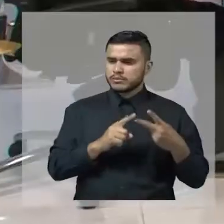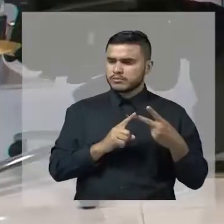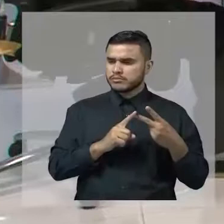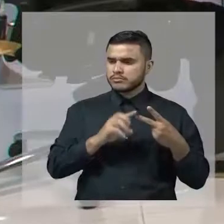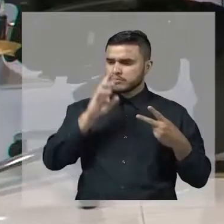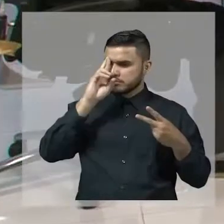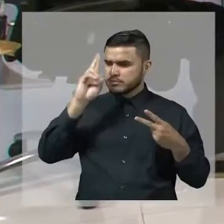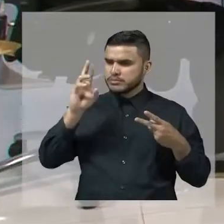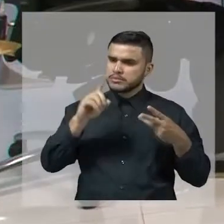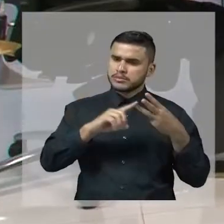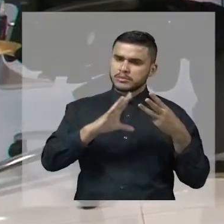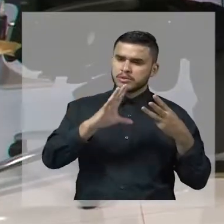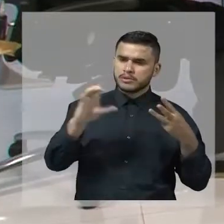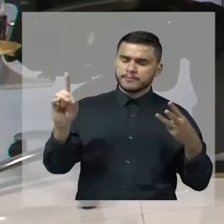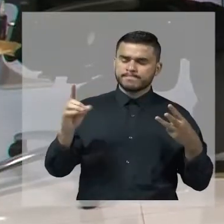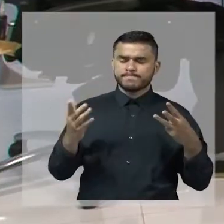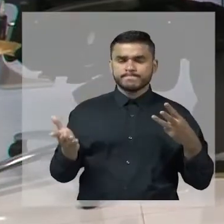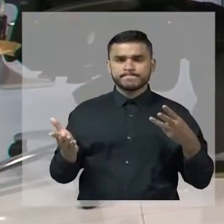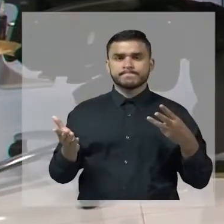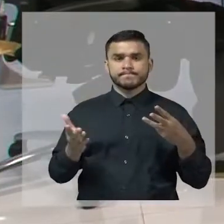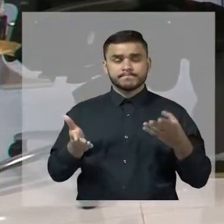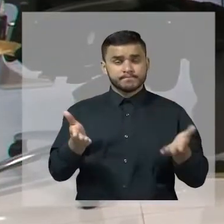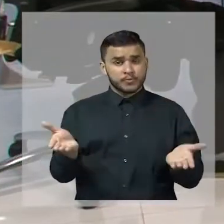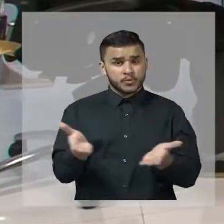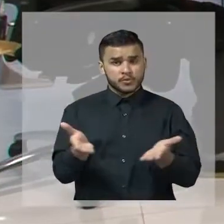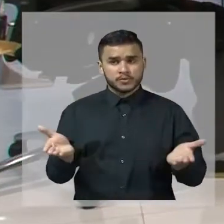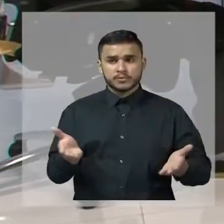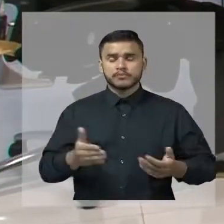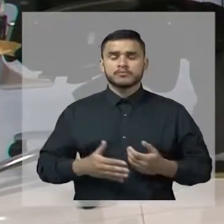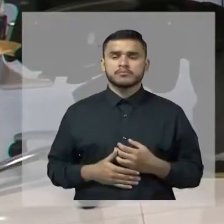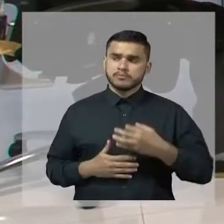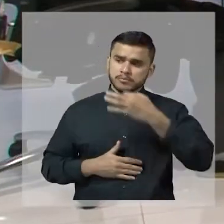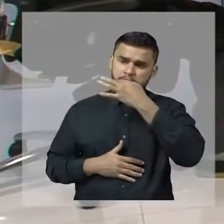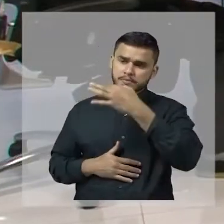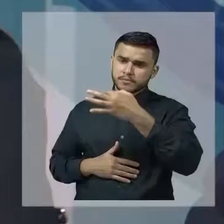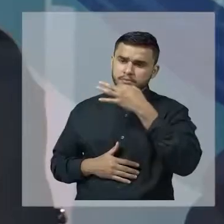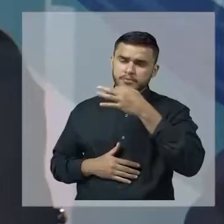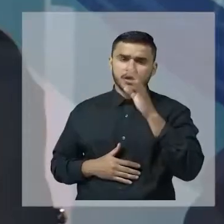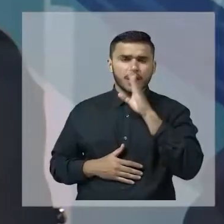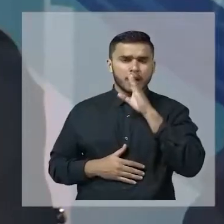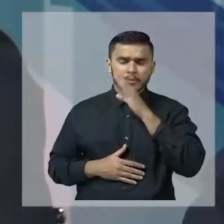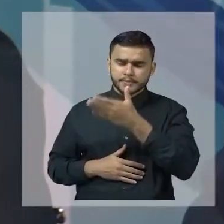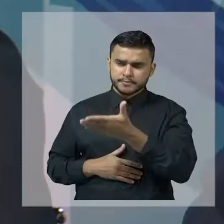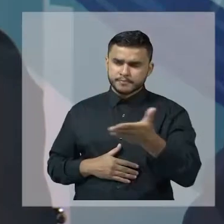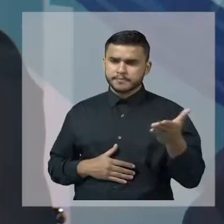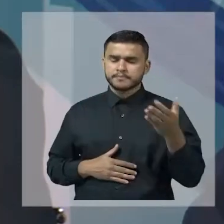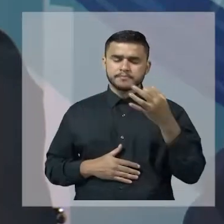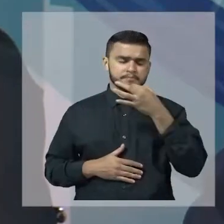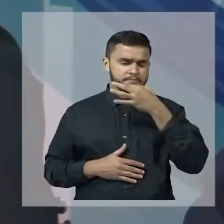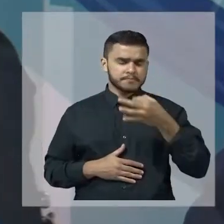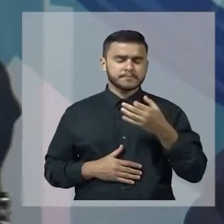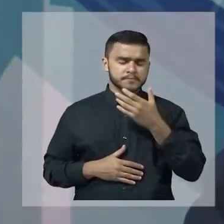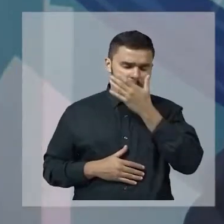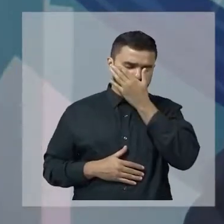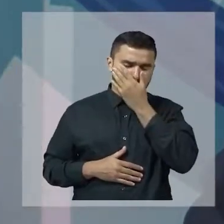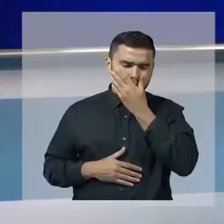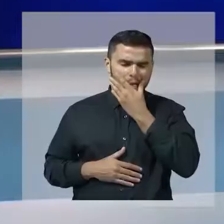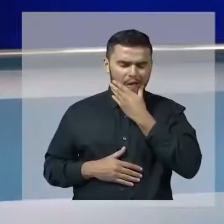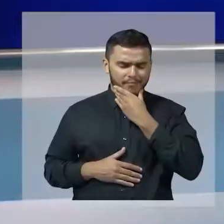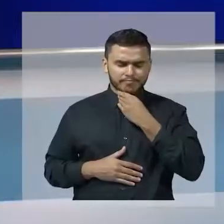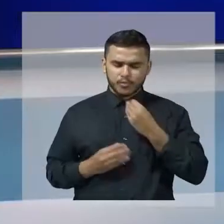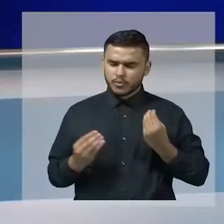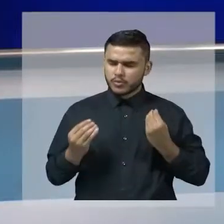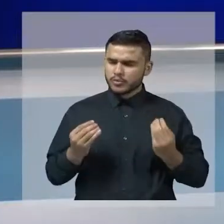diretora e tal. No final do programa, eu queria ouvi-los rapidamente sobre esse assunto, em relação a